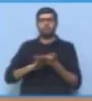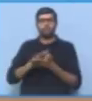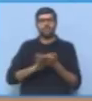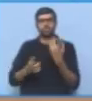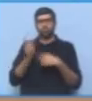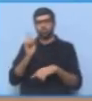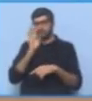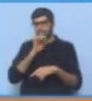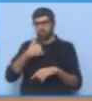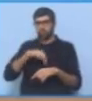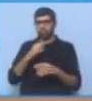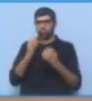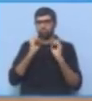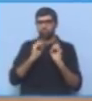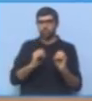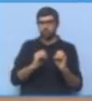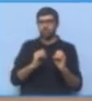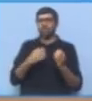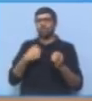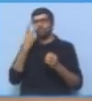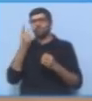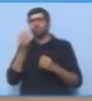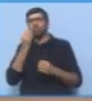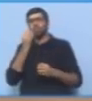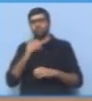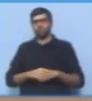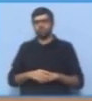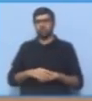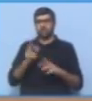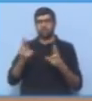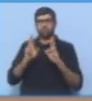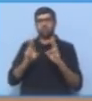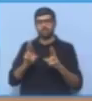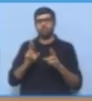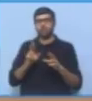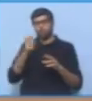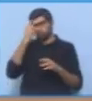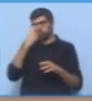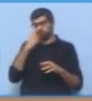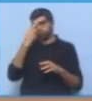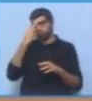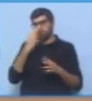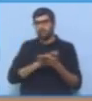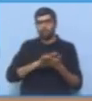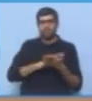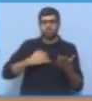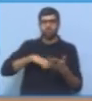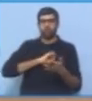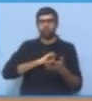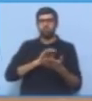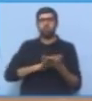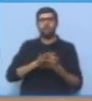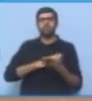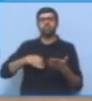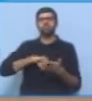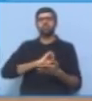se nós não somos lado nenhum, então vivemos de quê? E a esperança também parte de uma história da nossa raiz, das nossas raízes. O que é